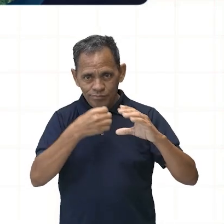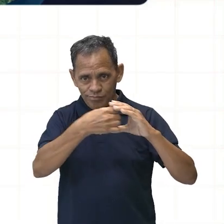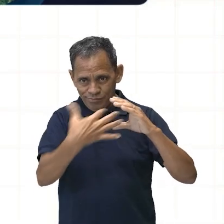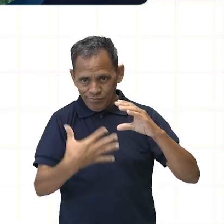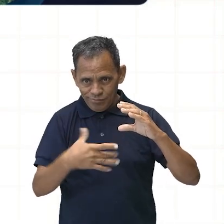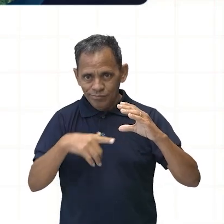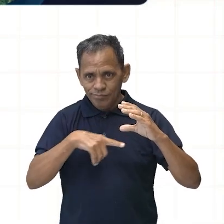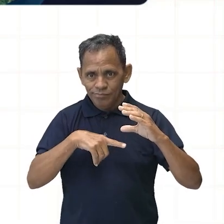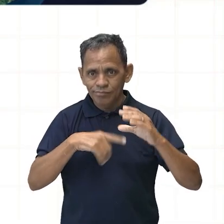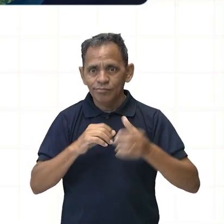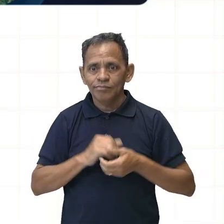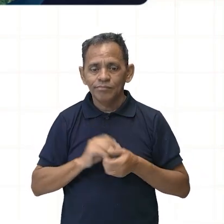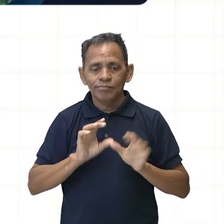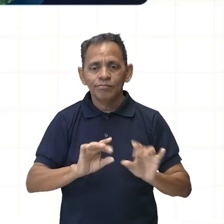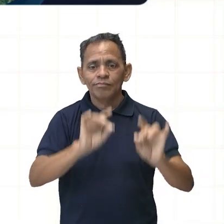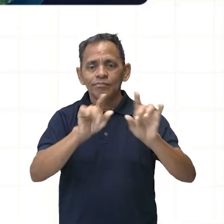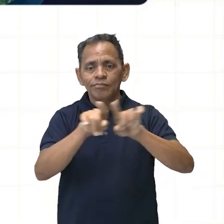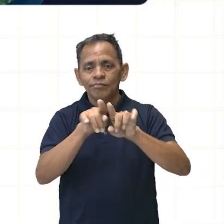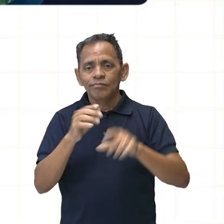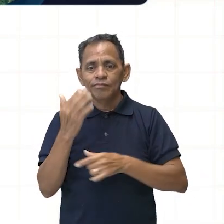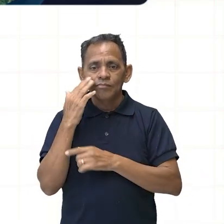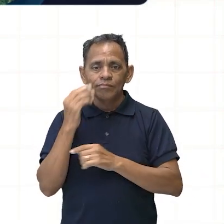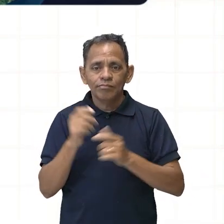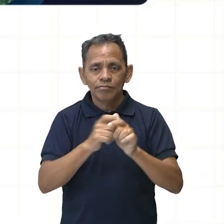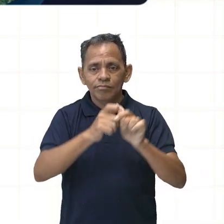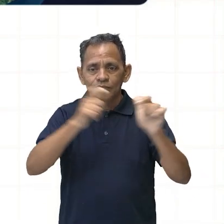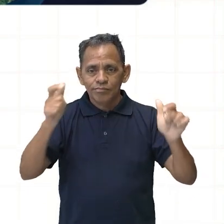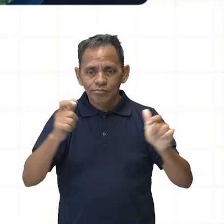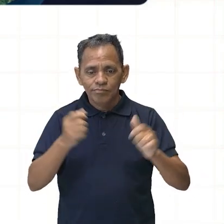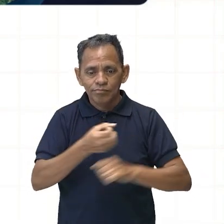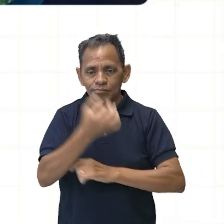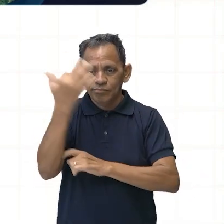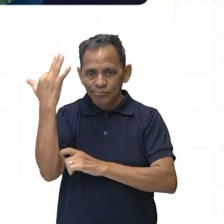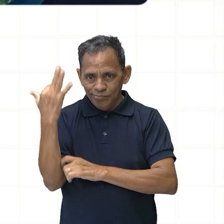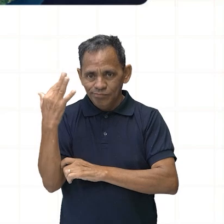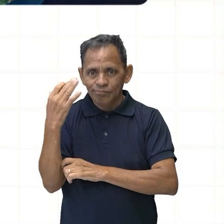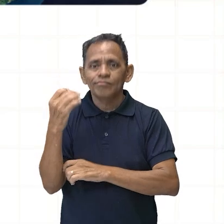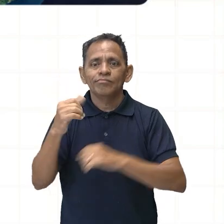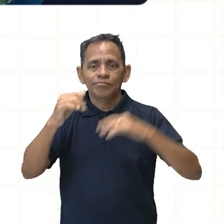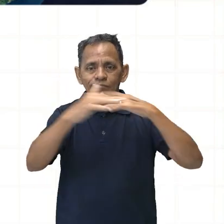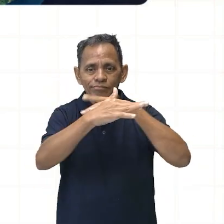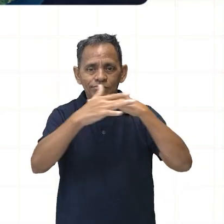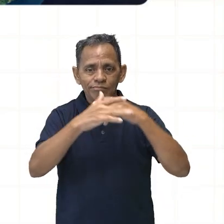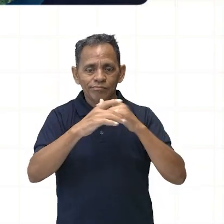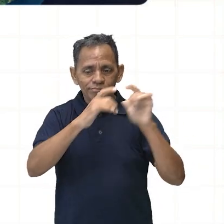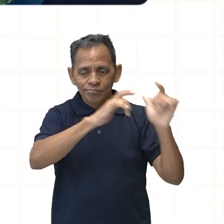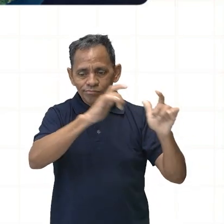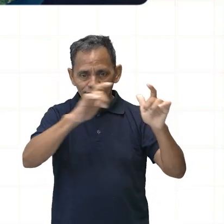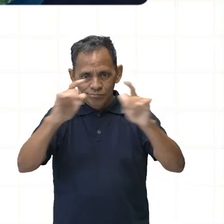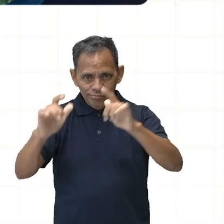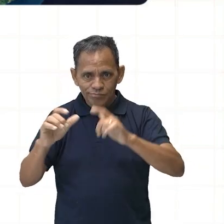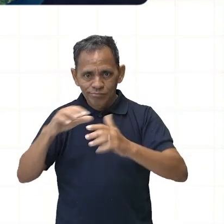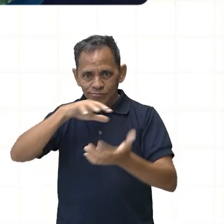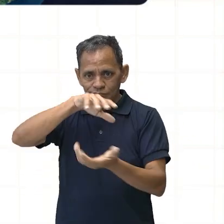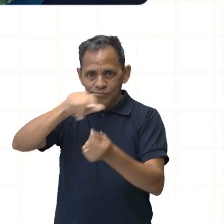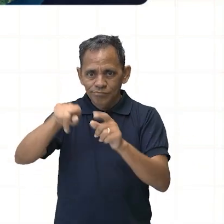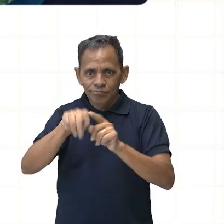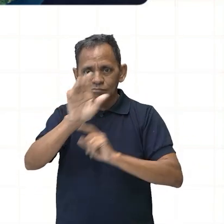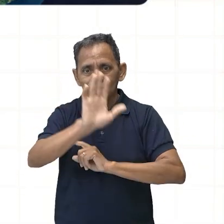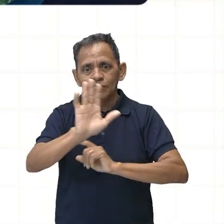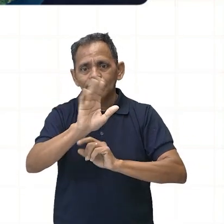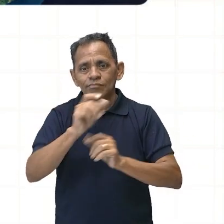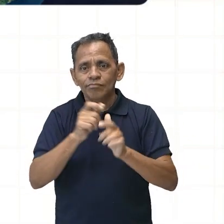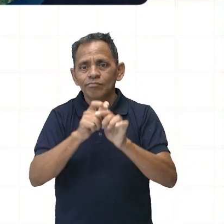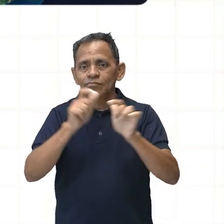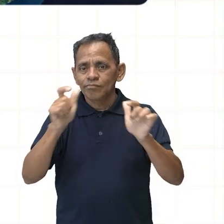específicas e eu vou destacar algumas. Aumento do número de cidades. A quantidade de cidades no mundo, de forma geral,